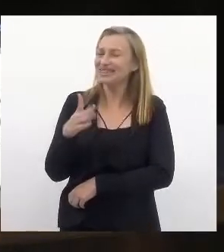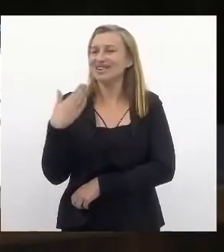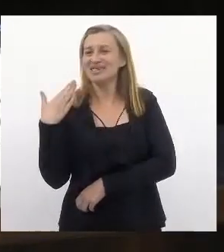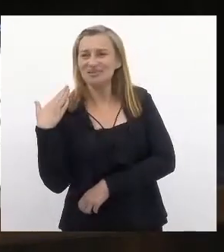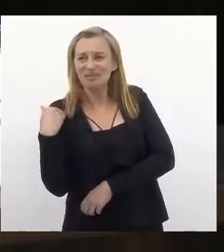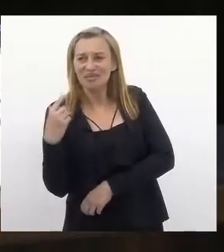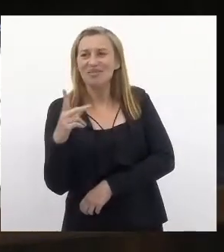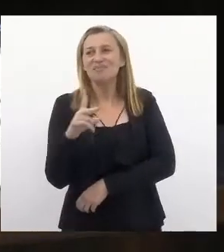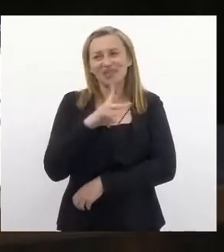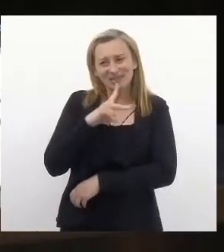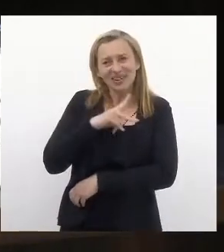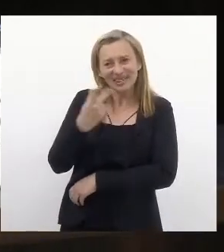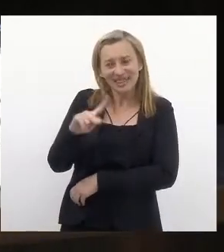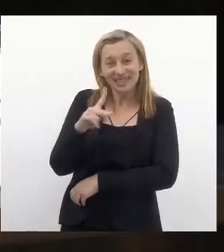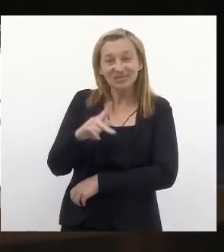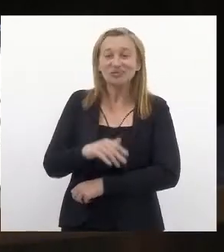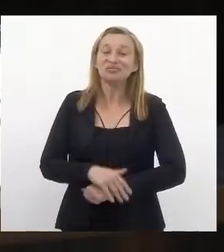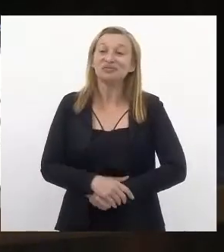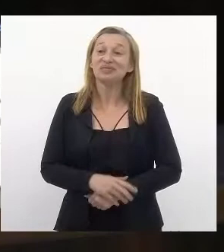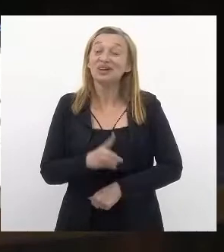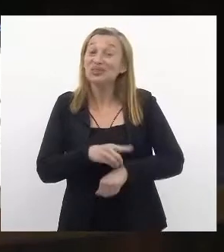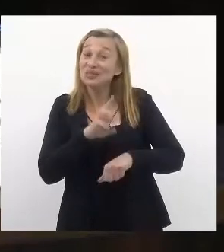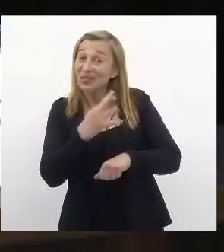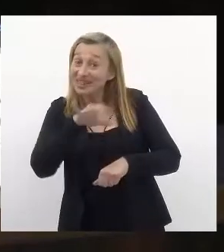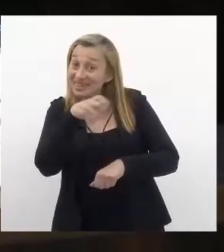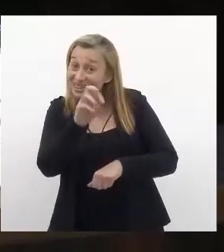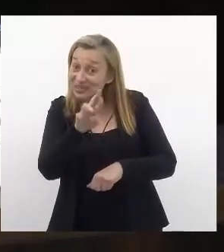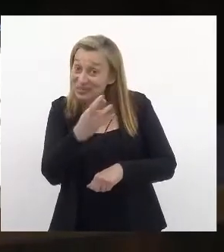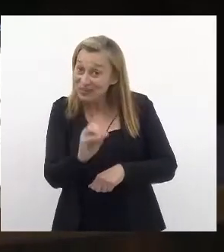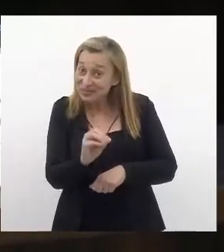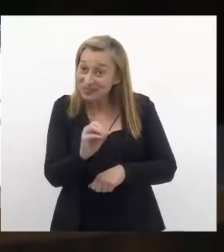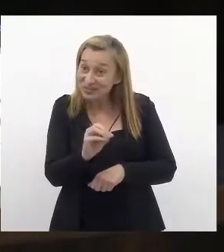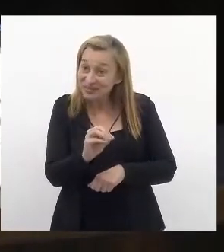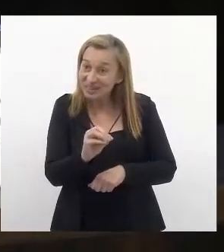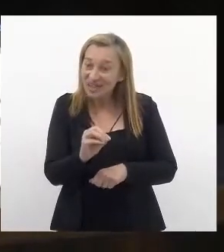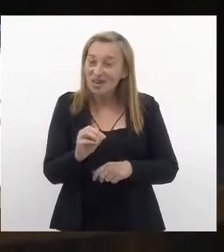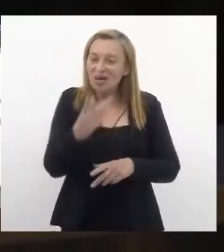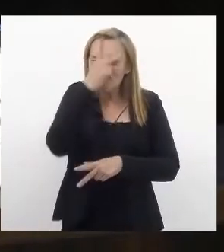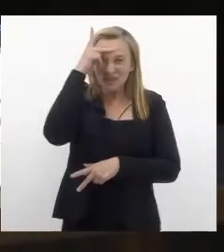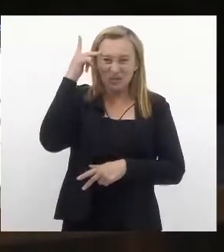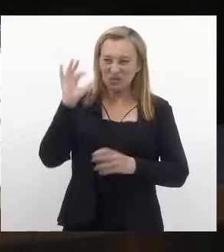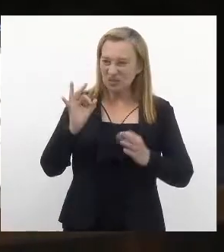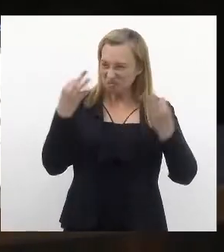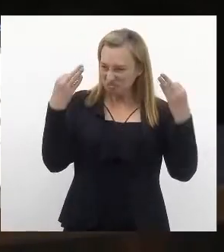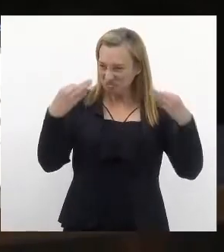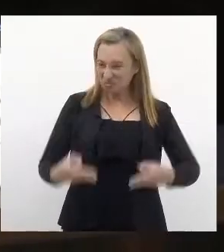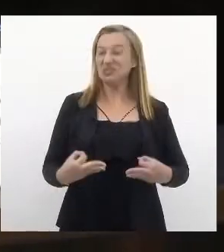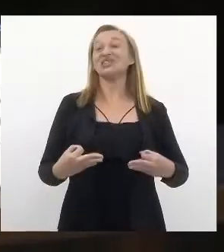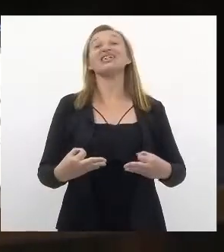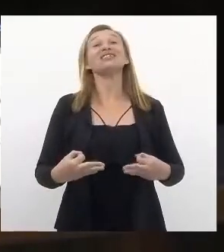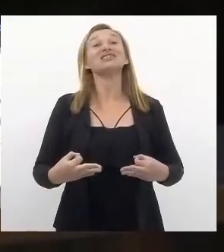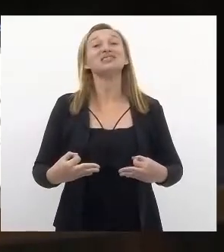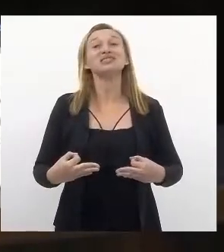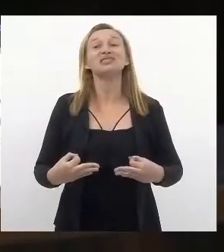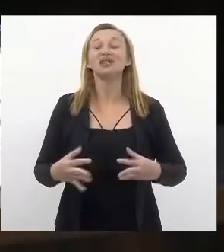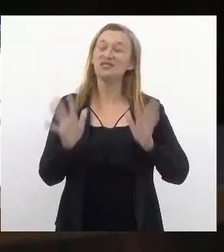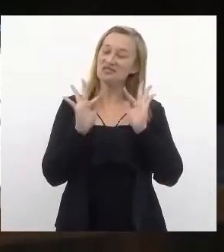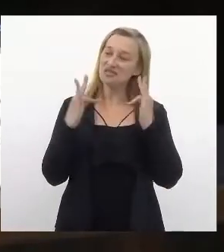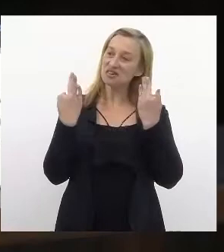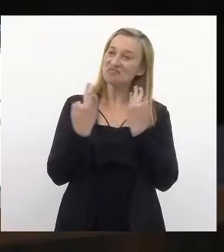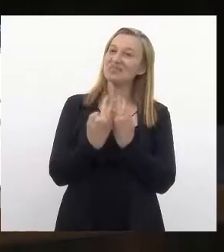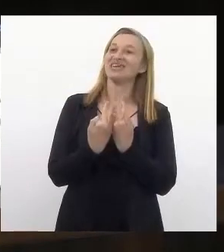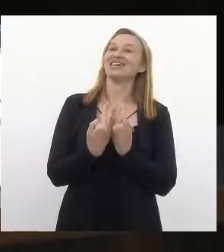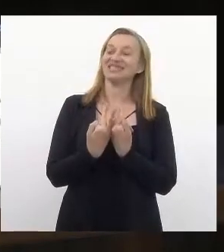lado profissional. Dr. Alejandro é uma pessoa digna, honesta, família